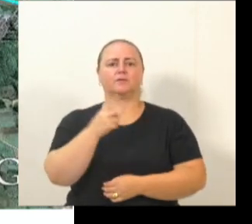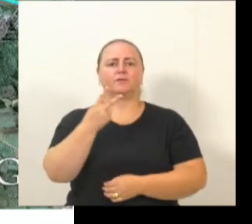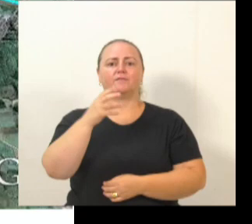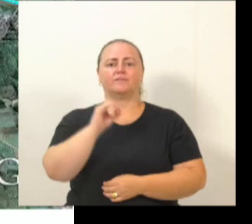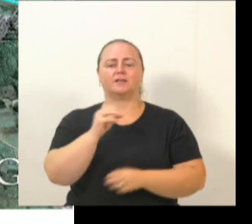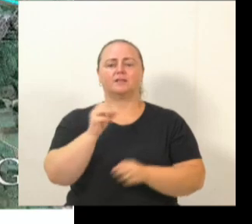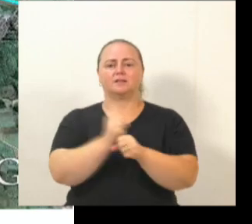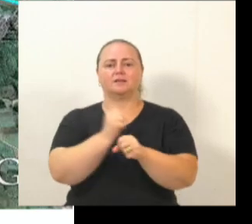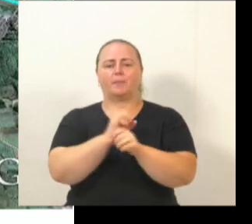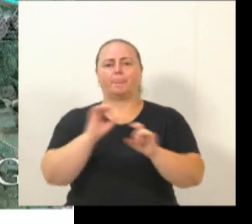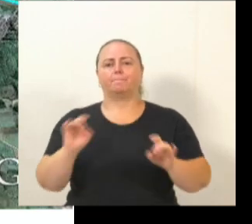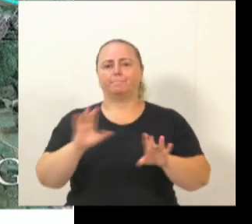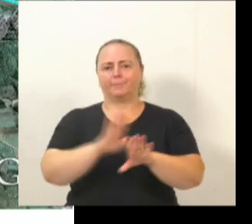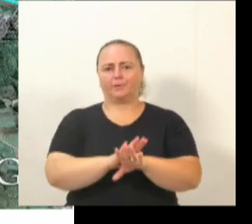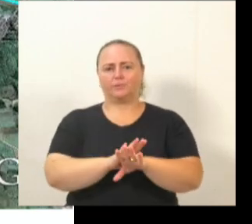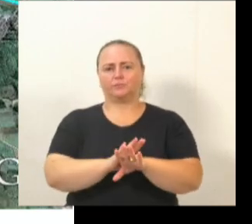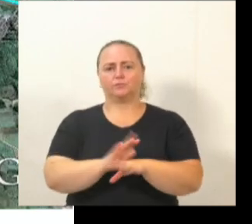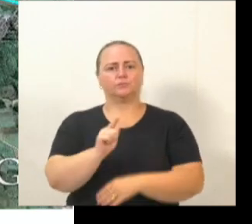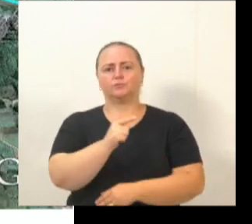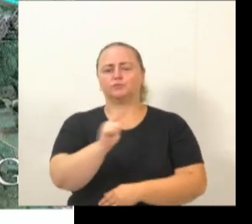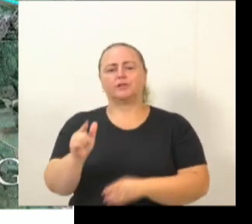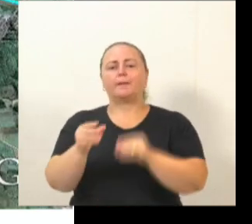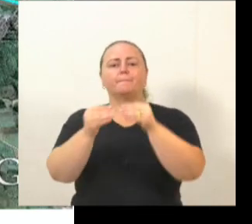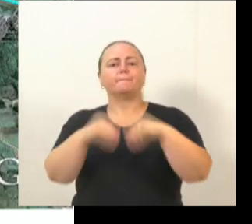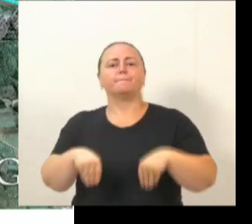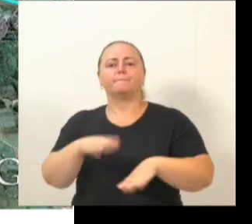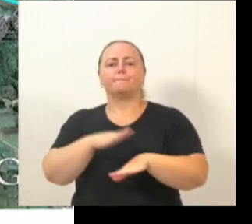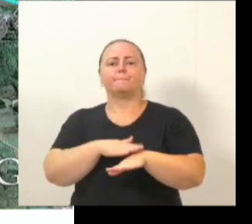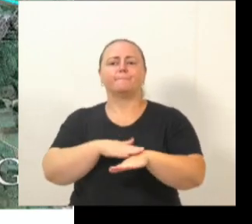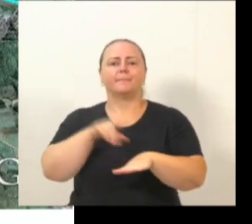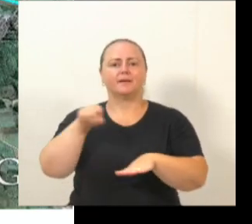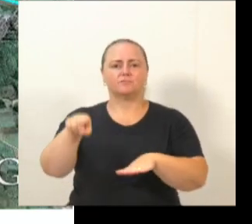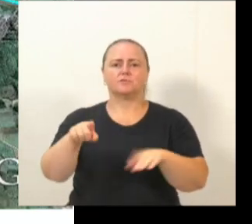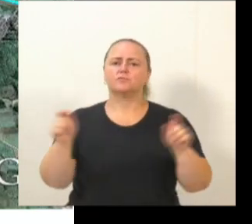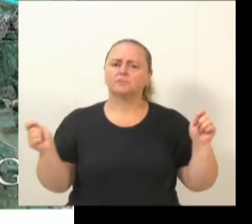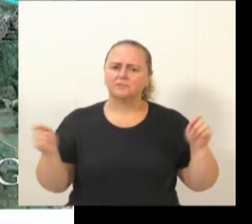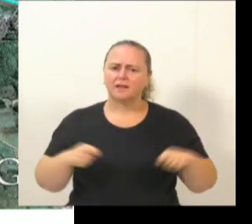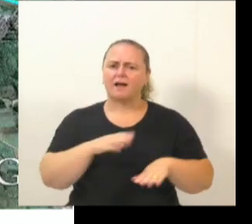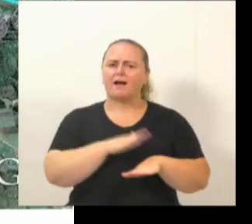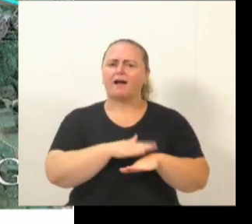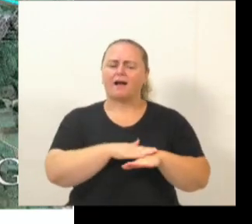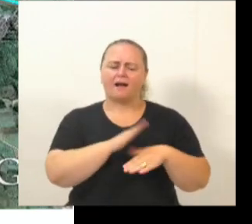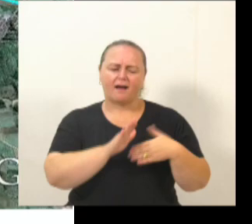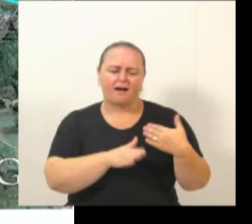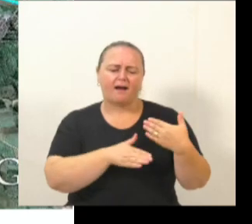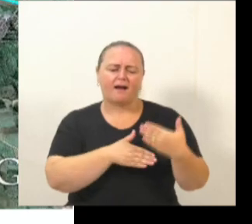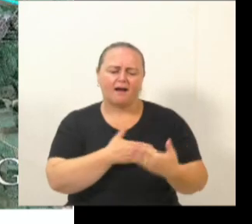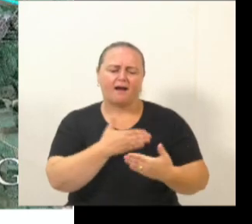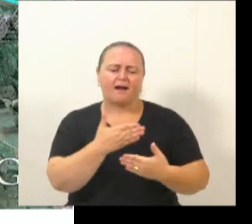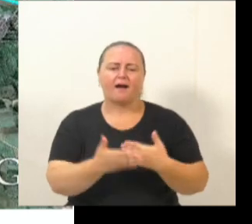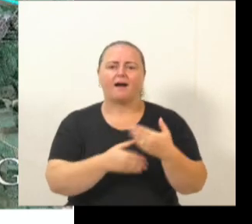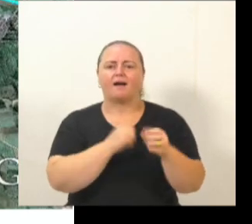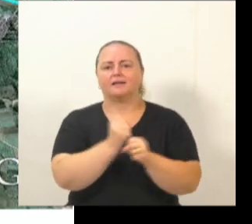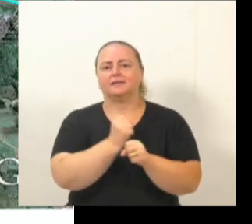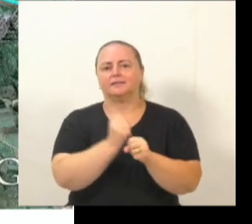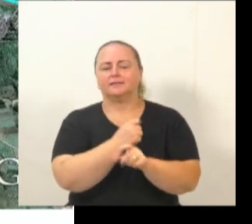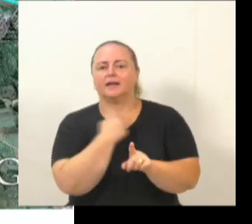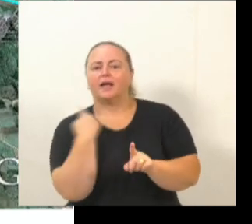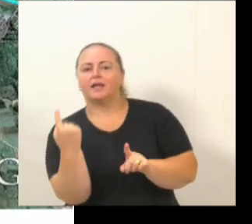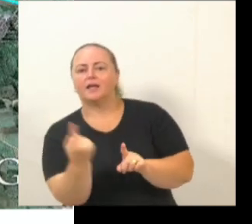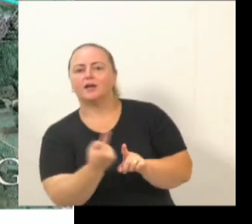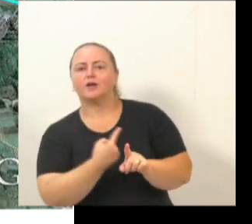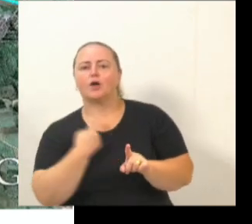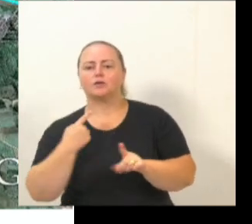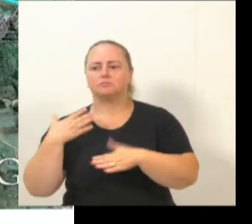não onerava o município naquele momento, teria tempo de construir, enquanto a gente iria avançando com o nosso sistema. E